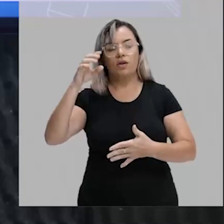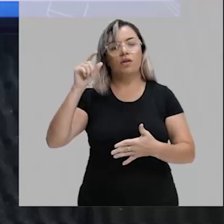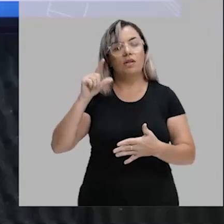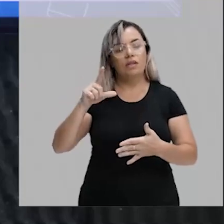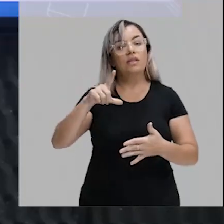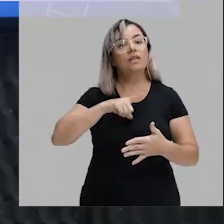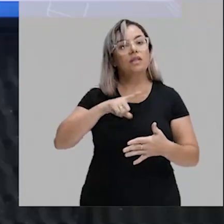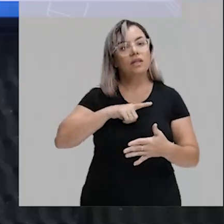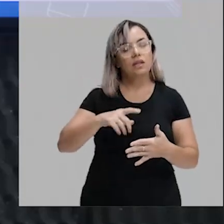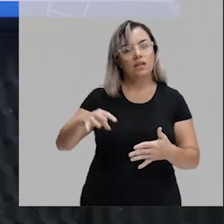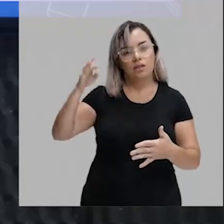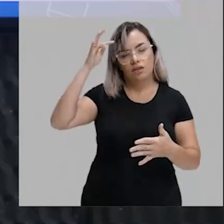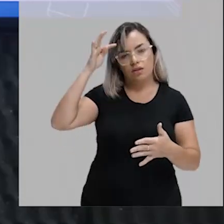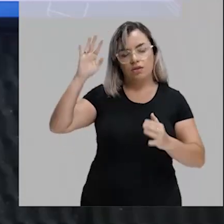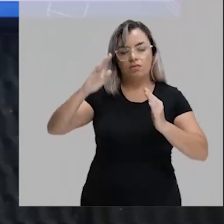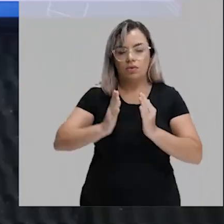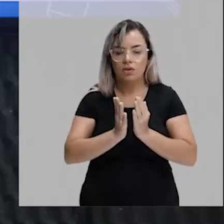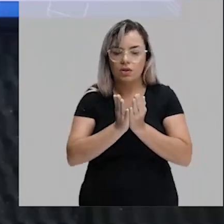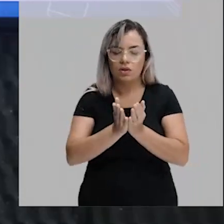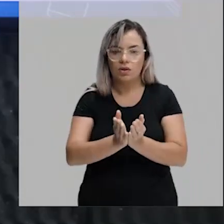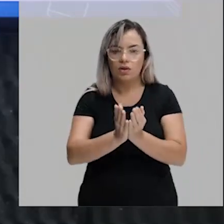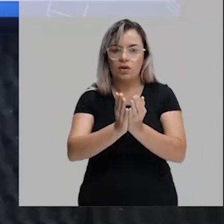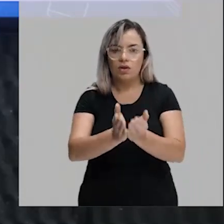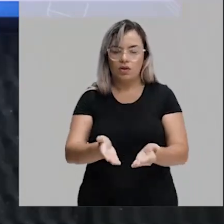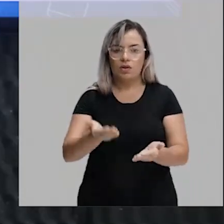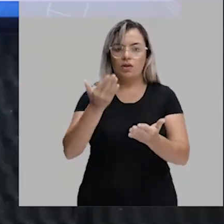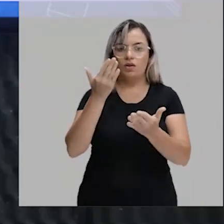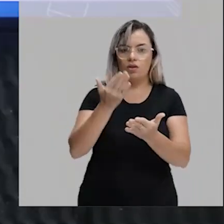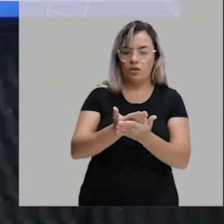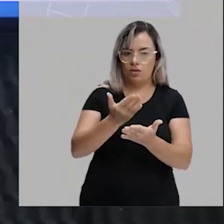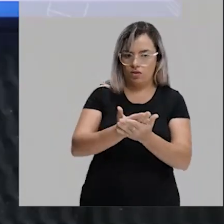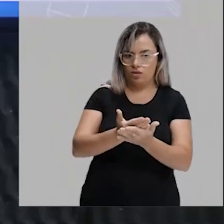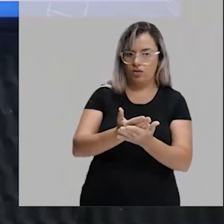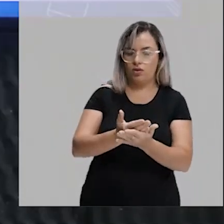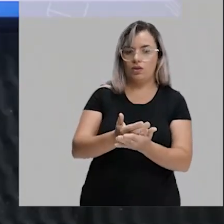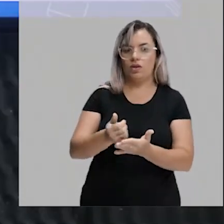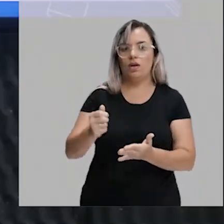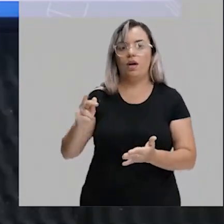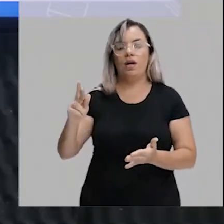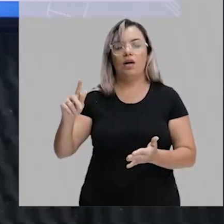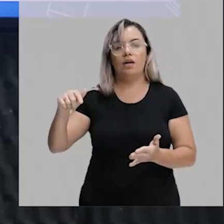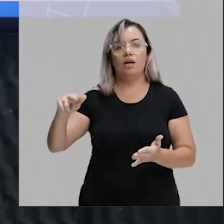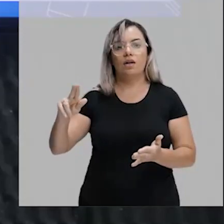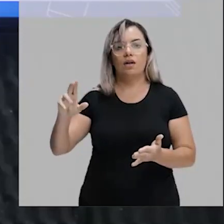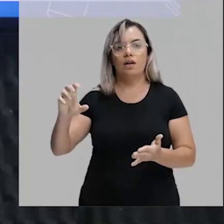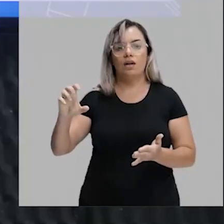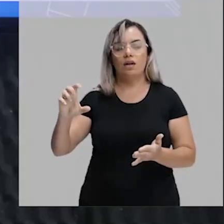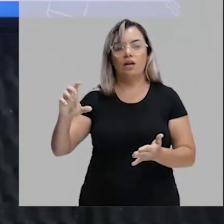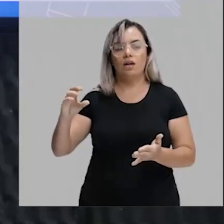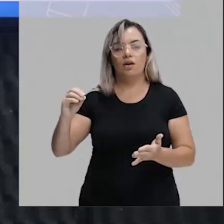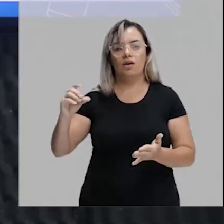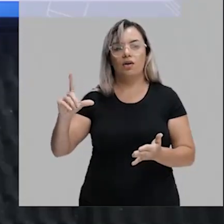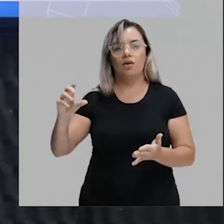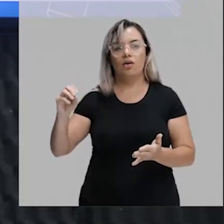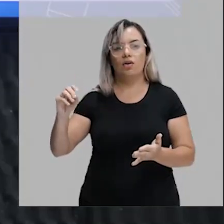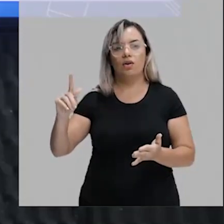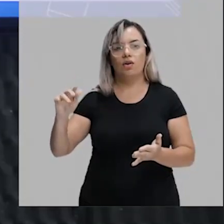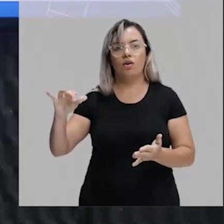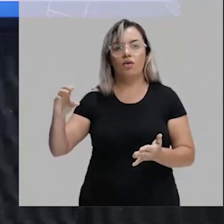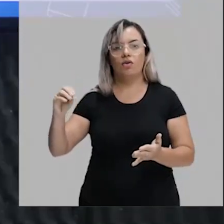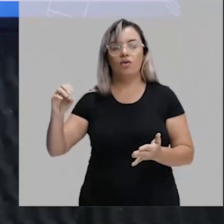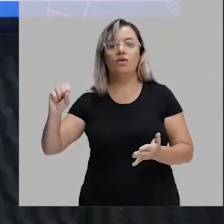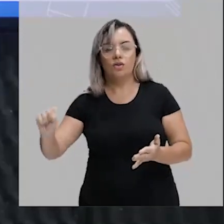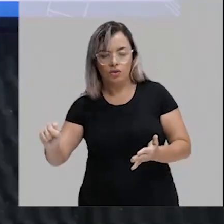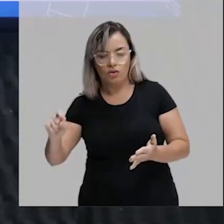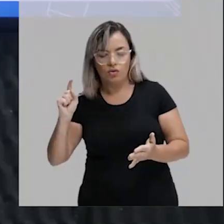as primeiras expedições, baseadas em estudos até mesmo arqueológicos, que as primeiras expedições que chegaram na América foram ainda na Idade Média.